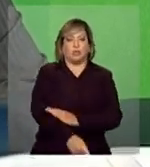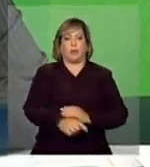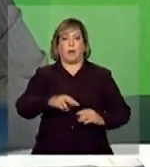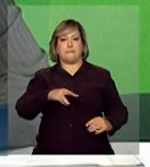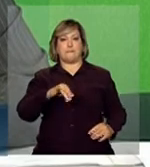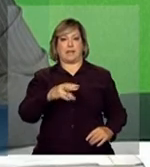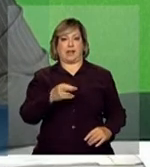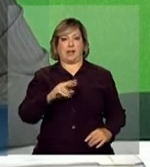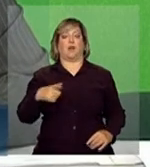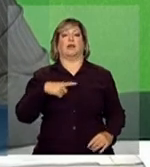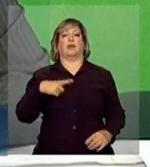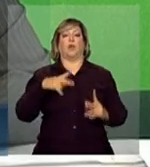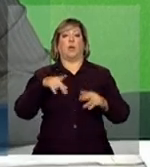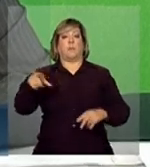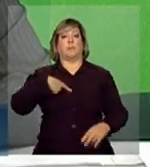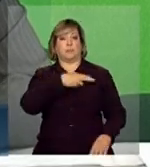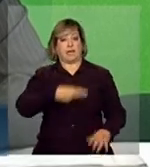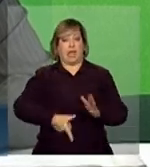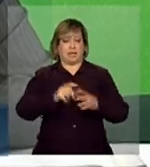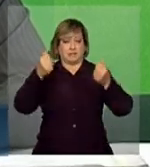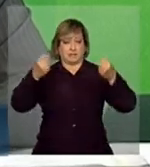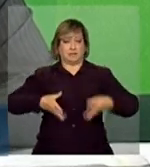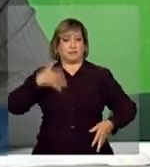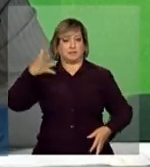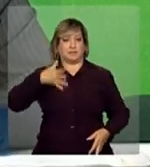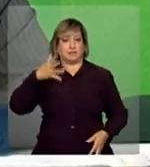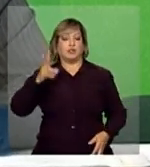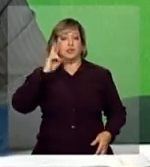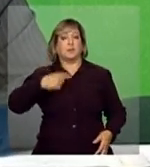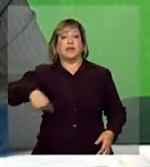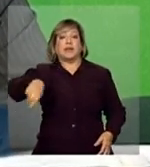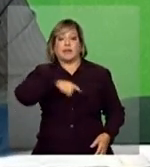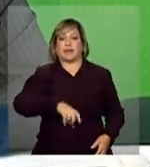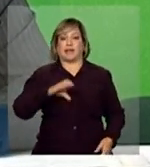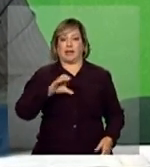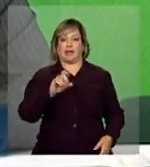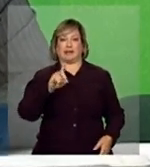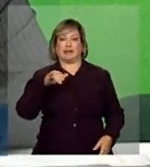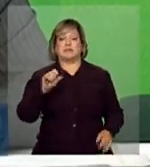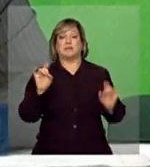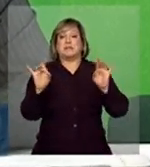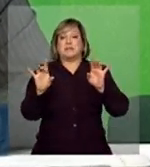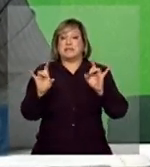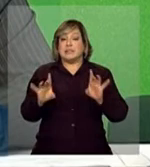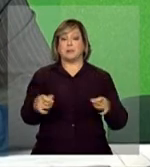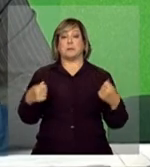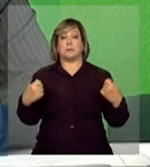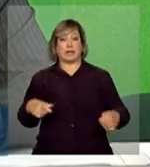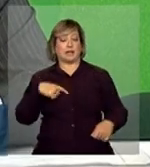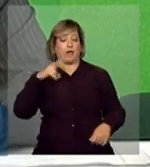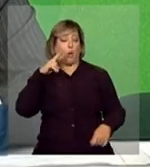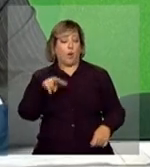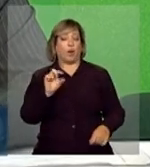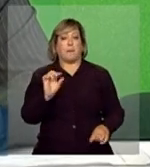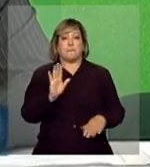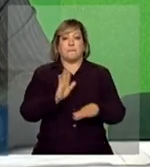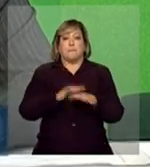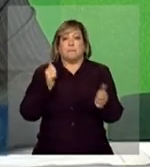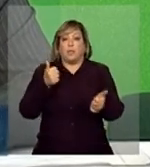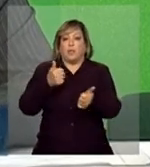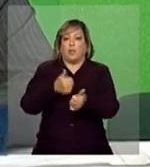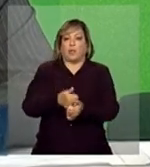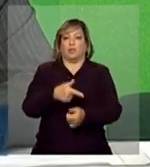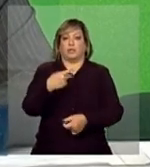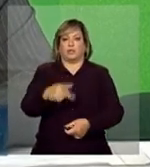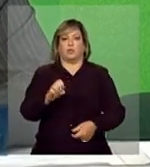que o ministro, no seu discurso, colocou, daquelas cadeias especiais, as cadeias que precisam ter um olhar mais próximo do